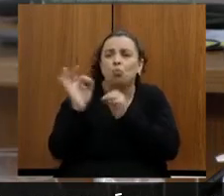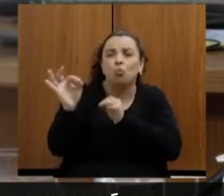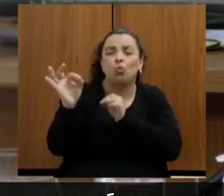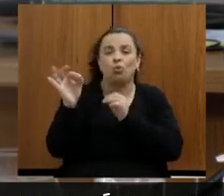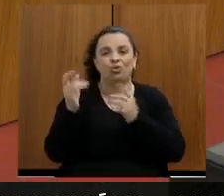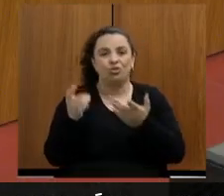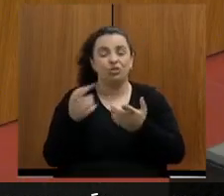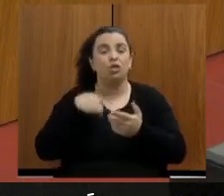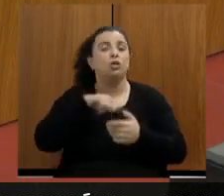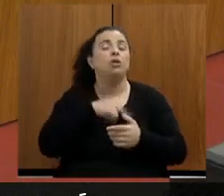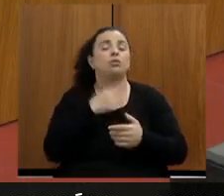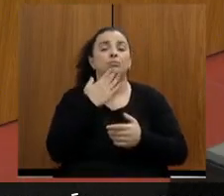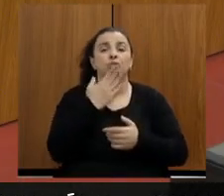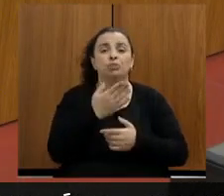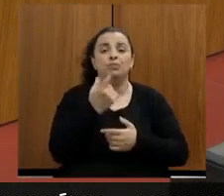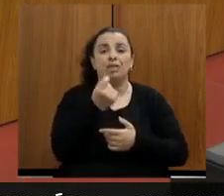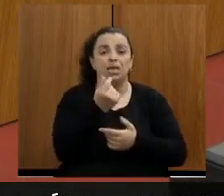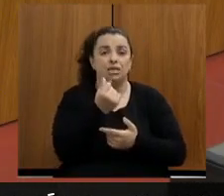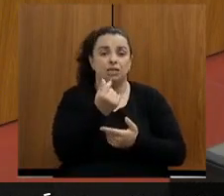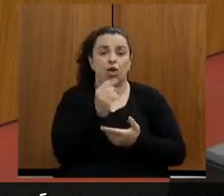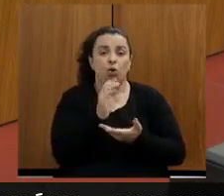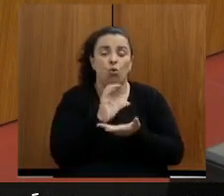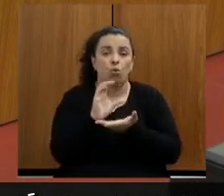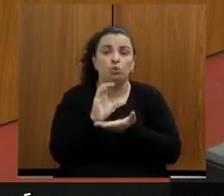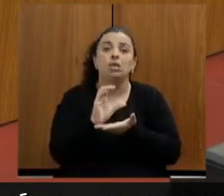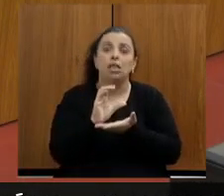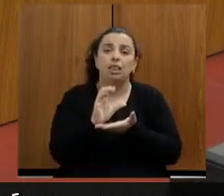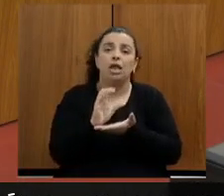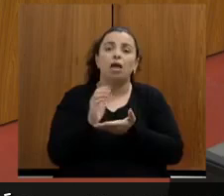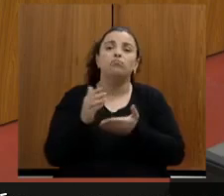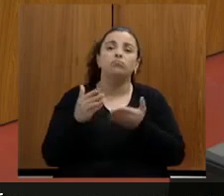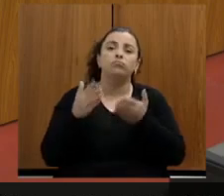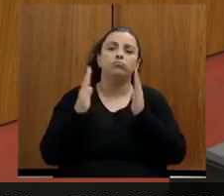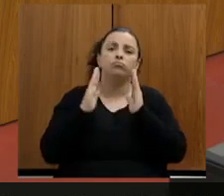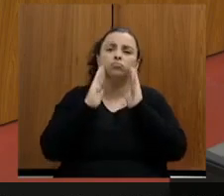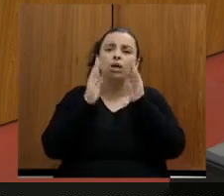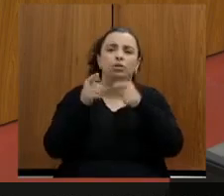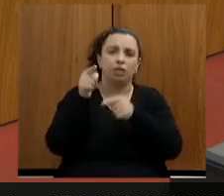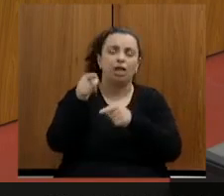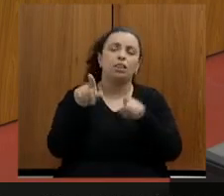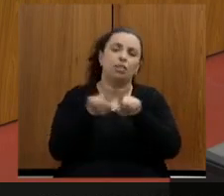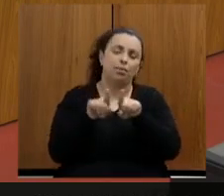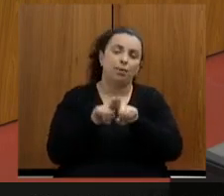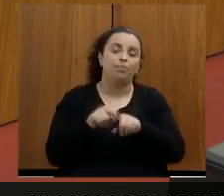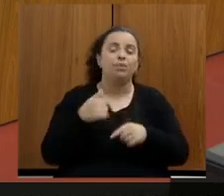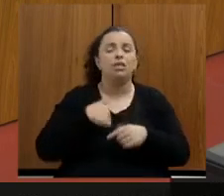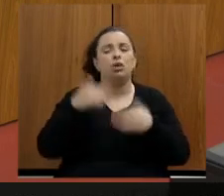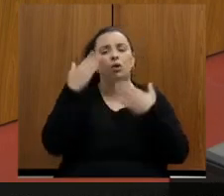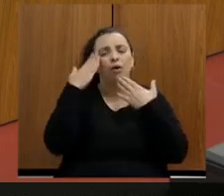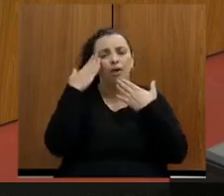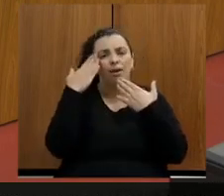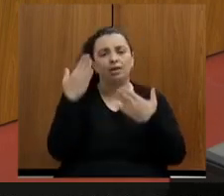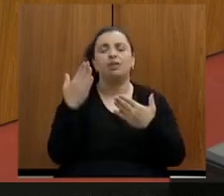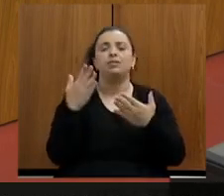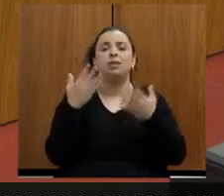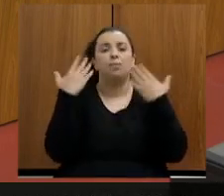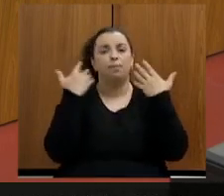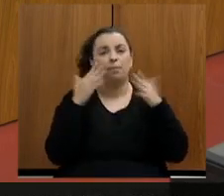que os recursos sejam realmente encaminhados latão é é agradecer